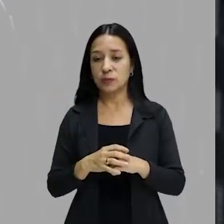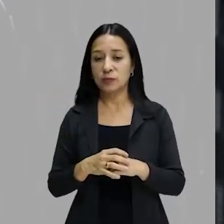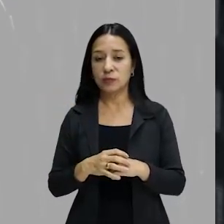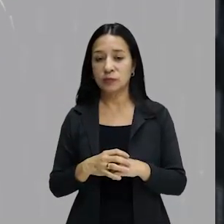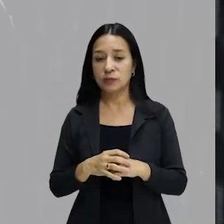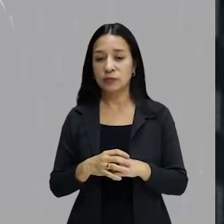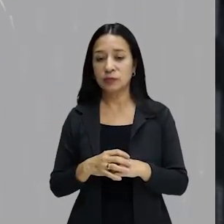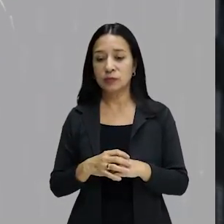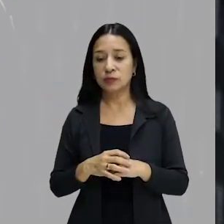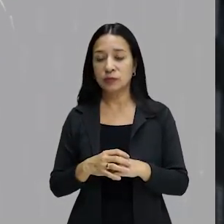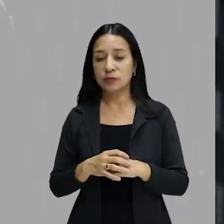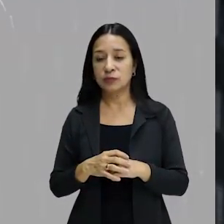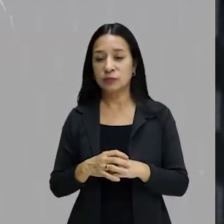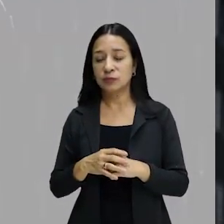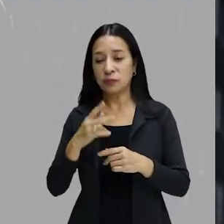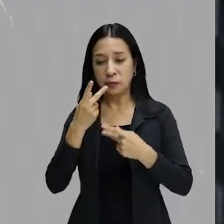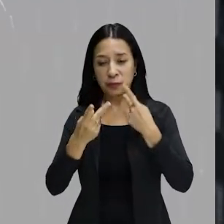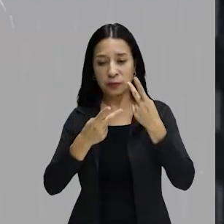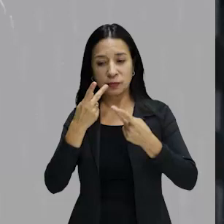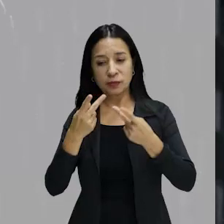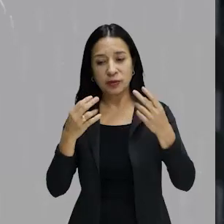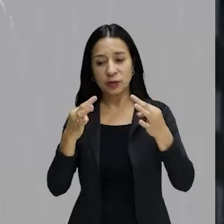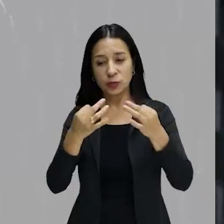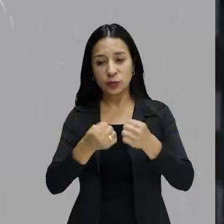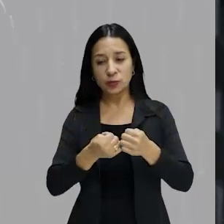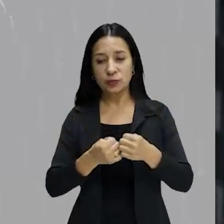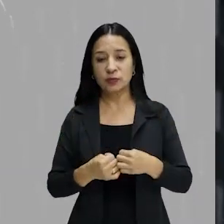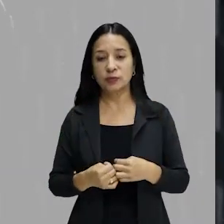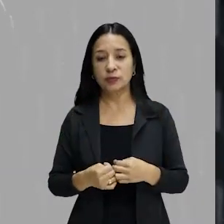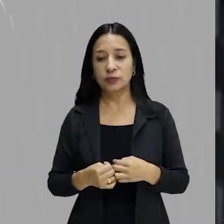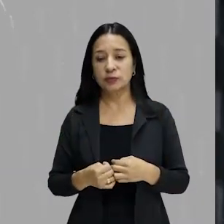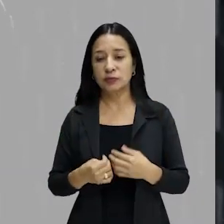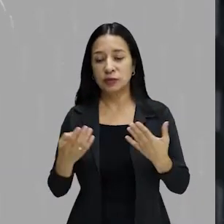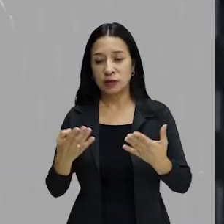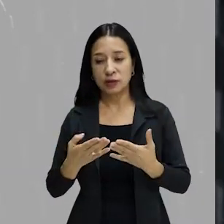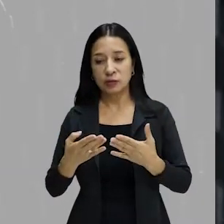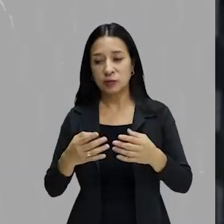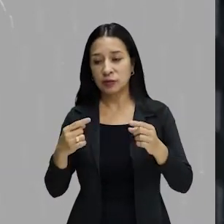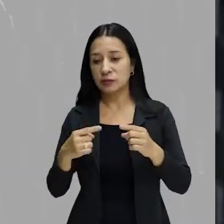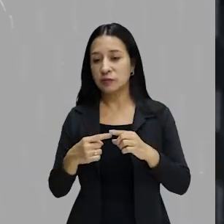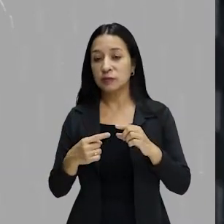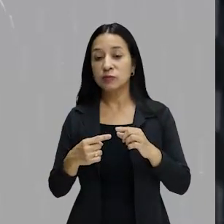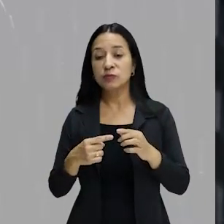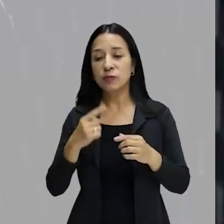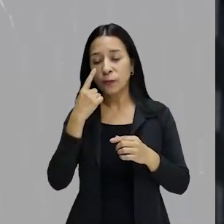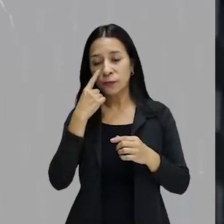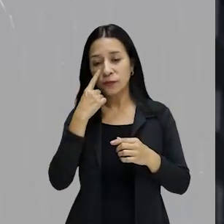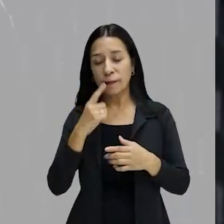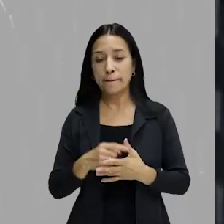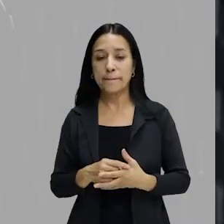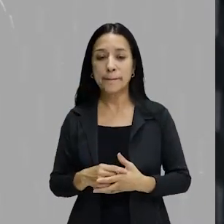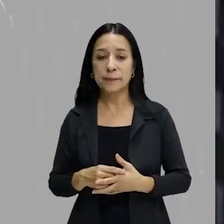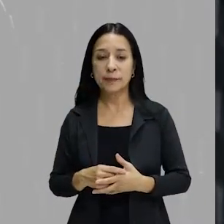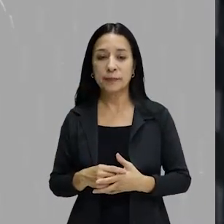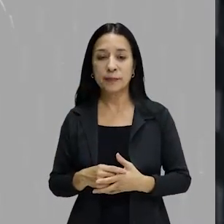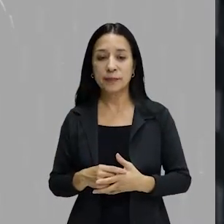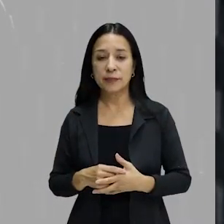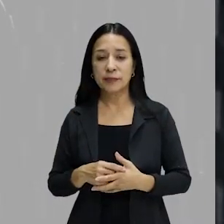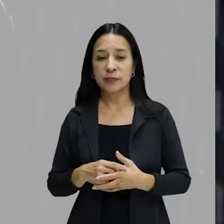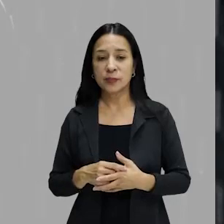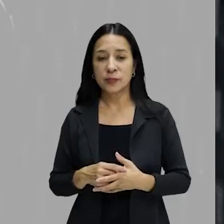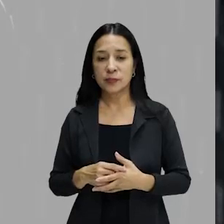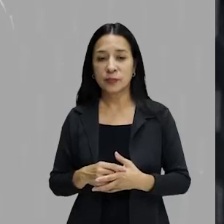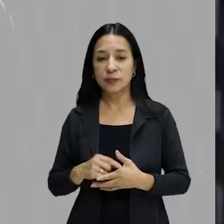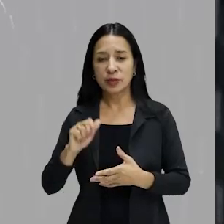tudo, né? Conformidade. E aí nós vamos identificar. A letra A tá certa? A letra B tá errada?